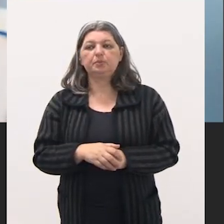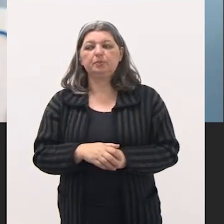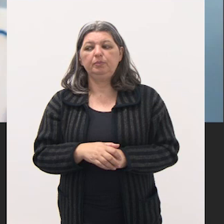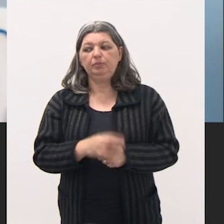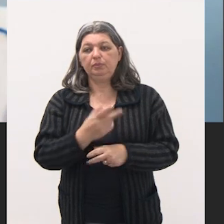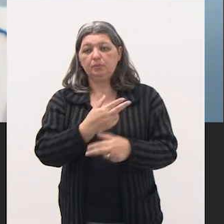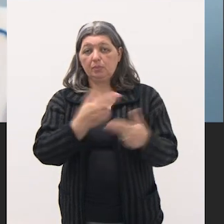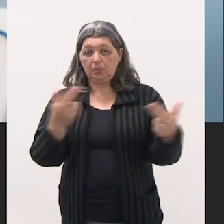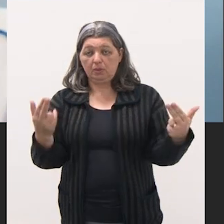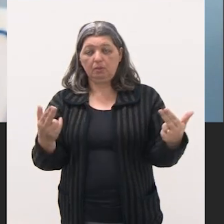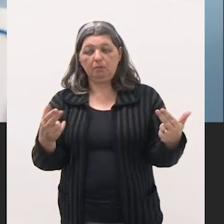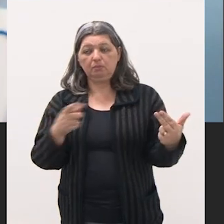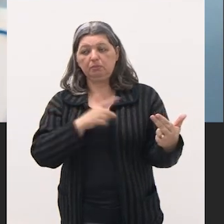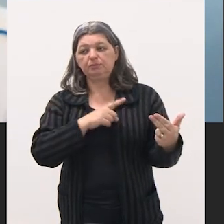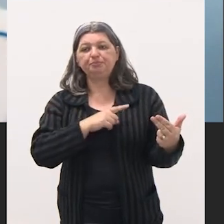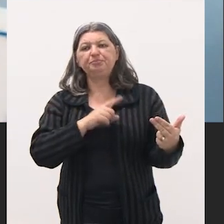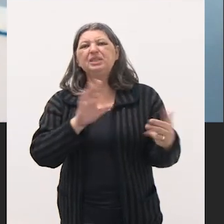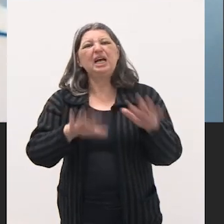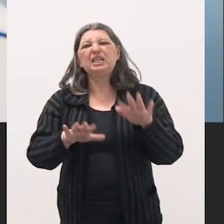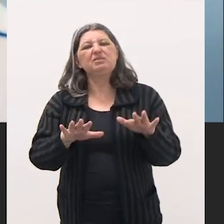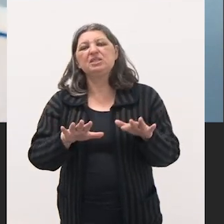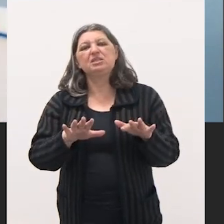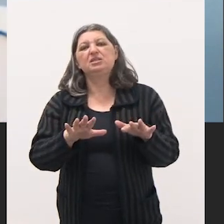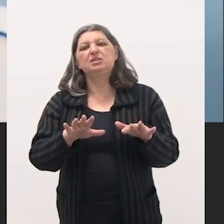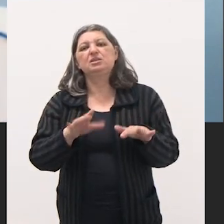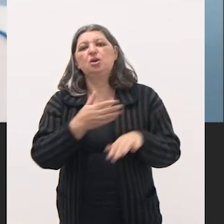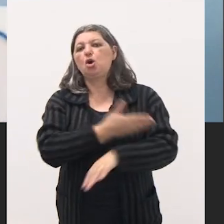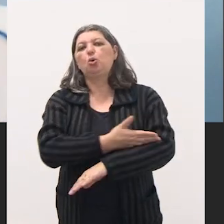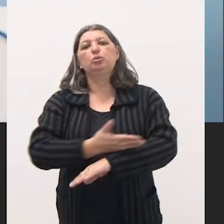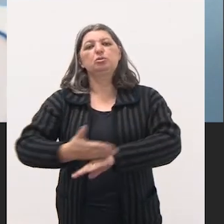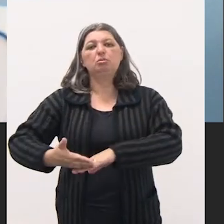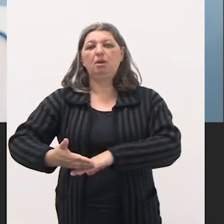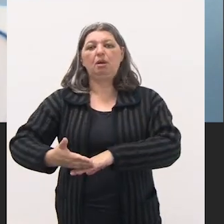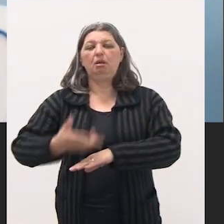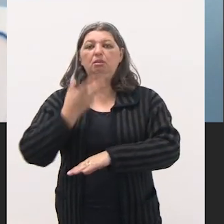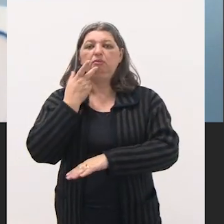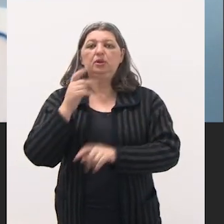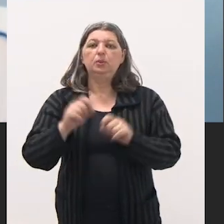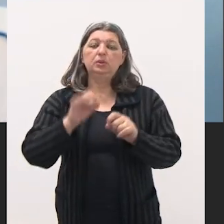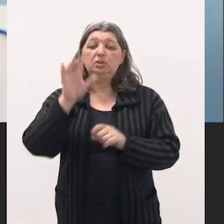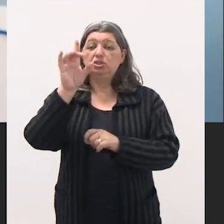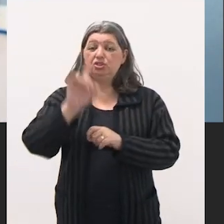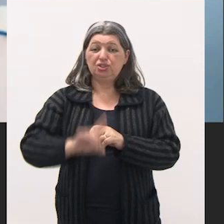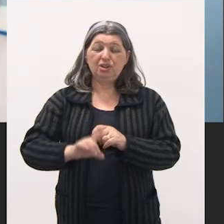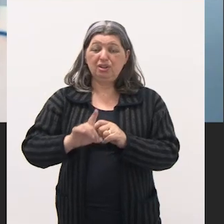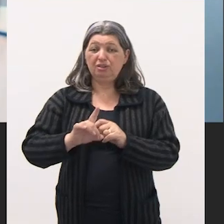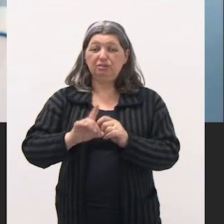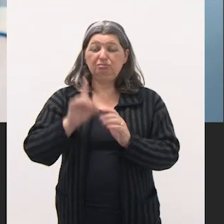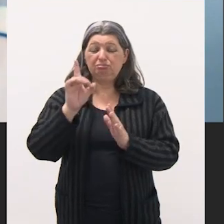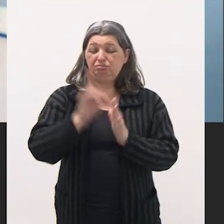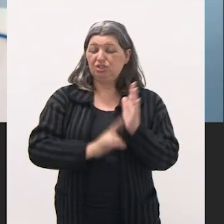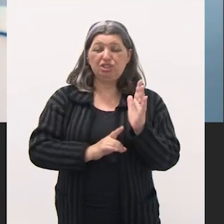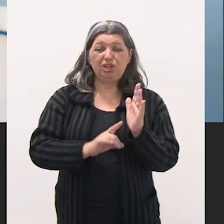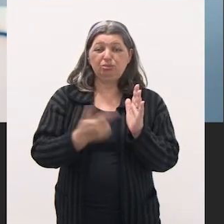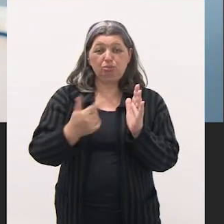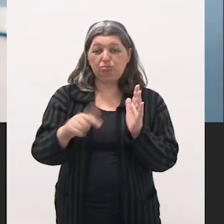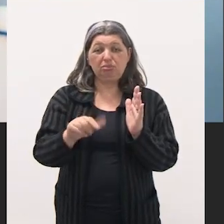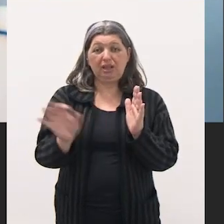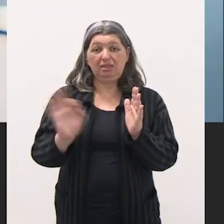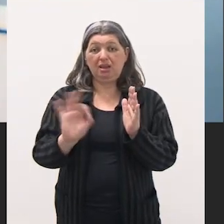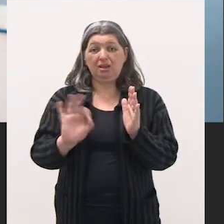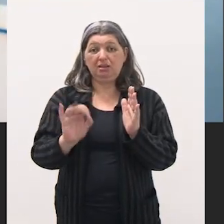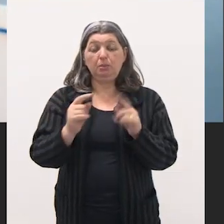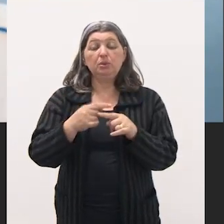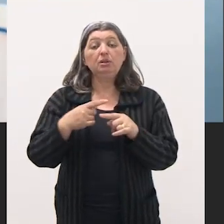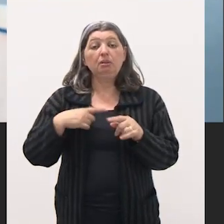elas estão acostumadas a ter os seus direitos negados, a uma invisibilidade. Então, quando